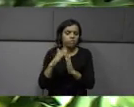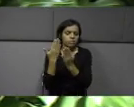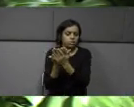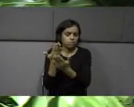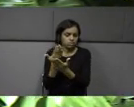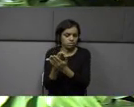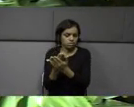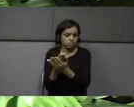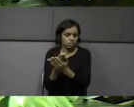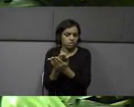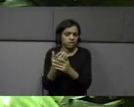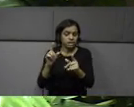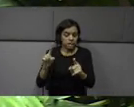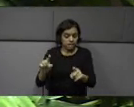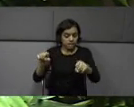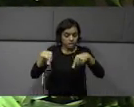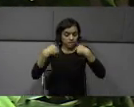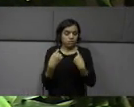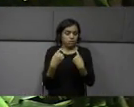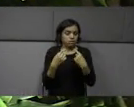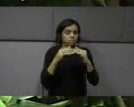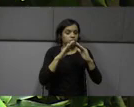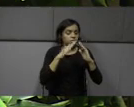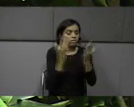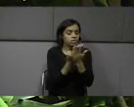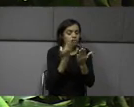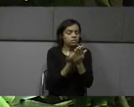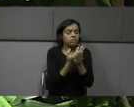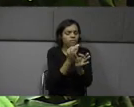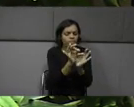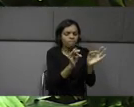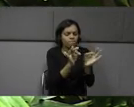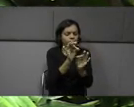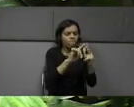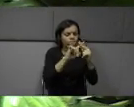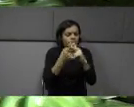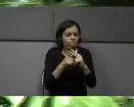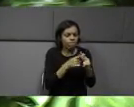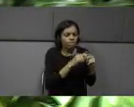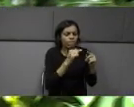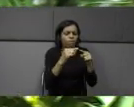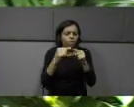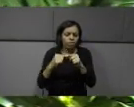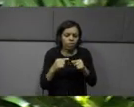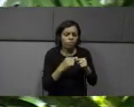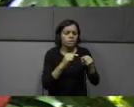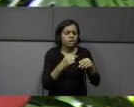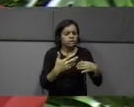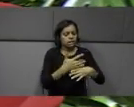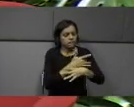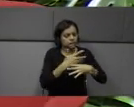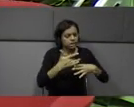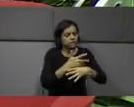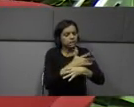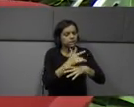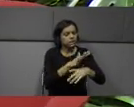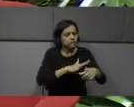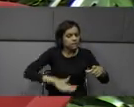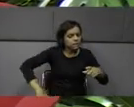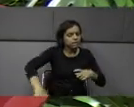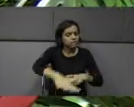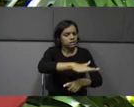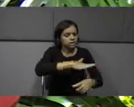equipamento urbano arquitetônico escola com os bairros e aí o que que tem interesse